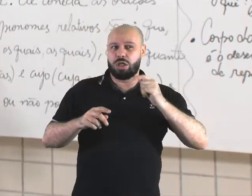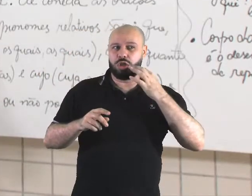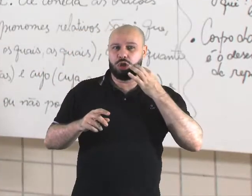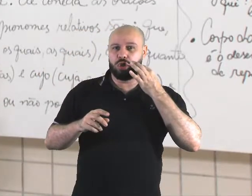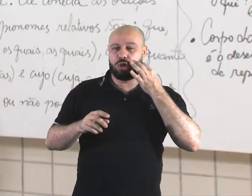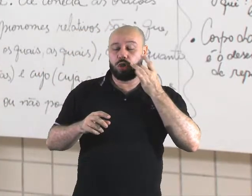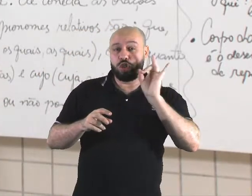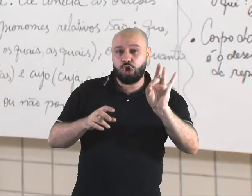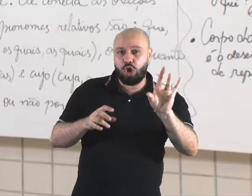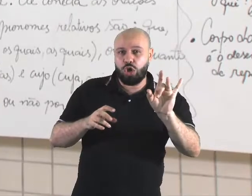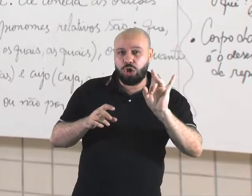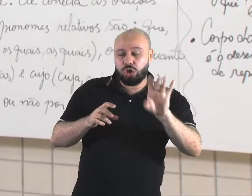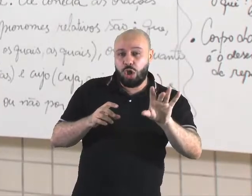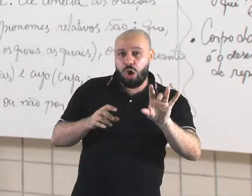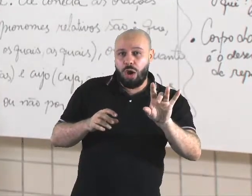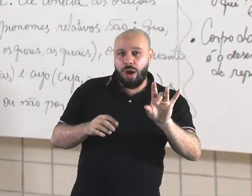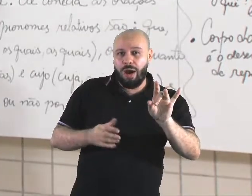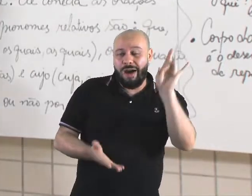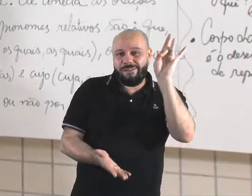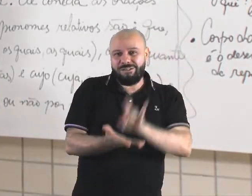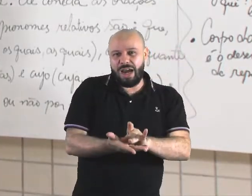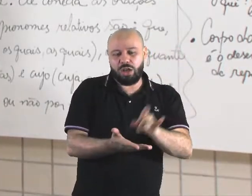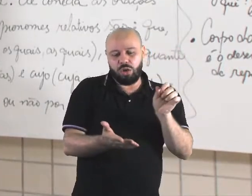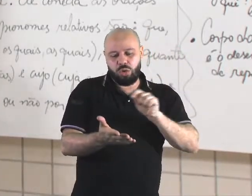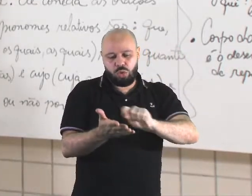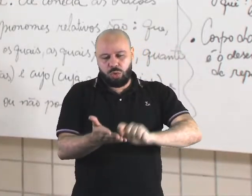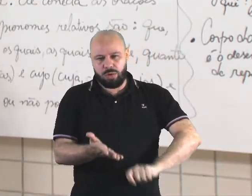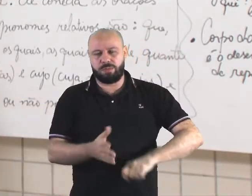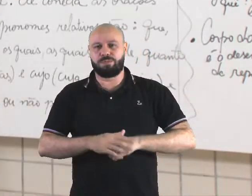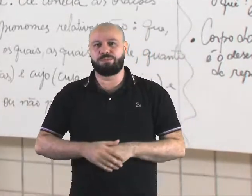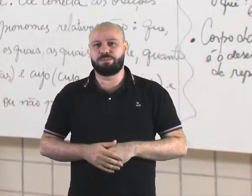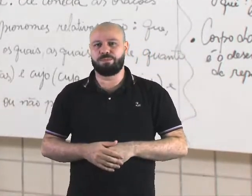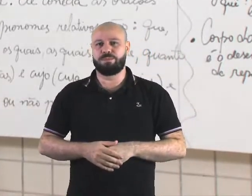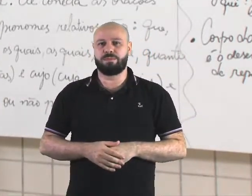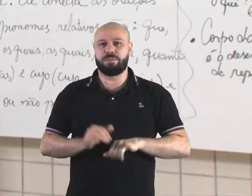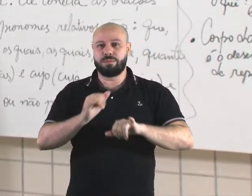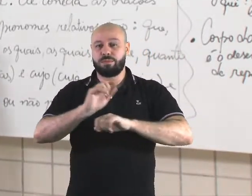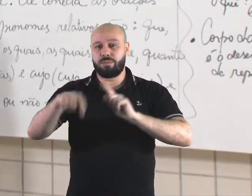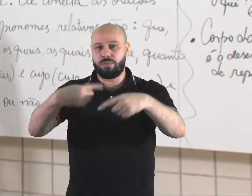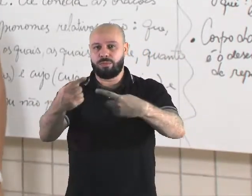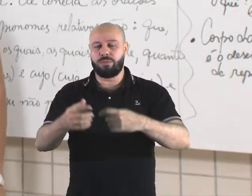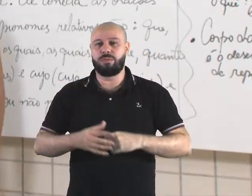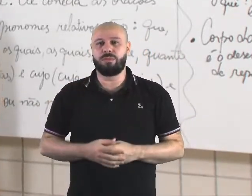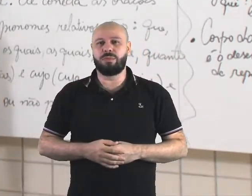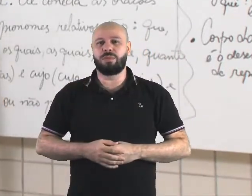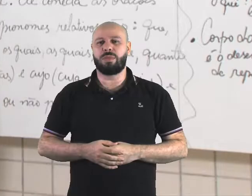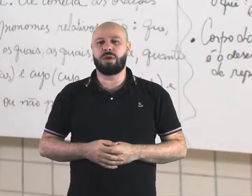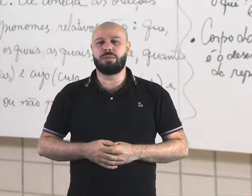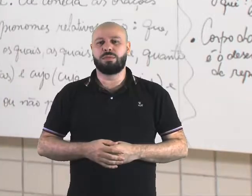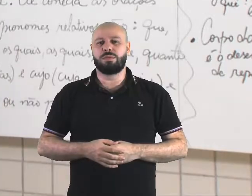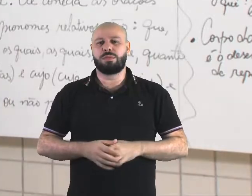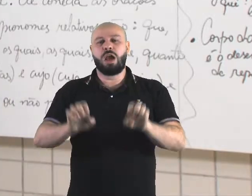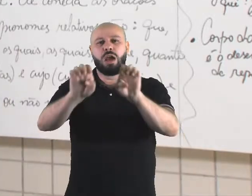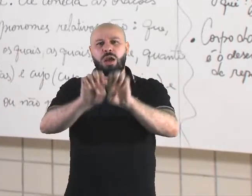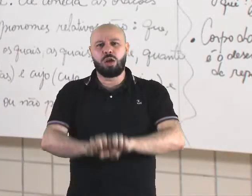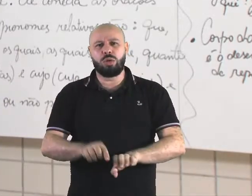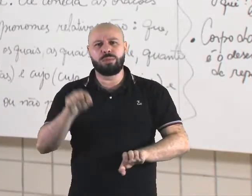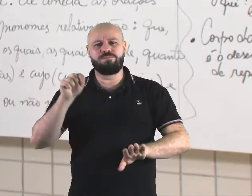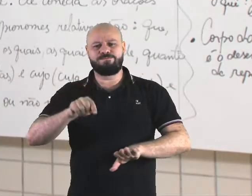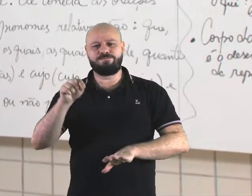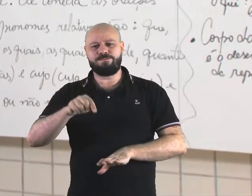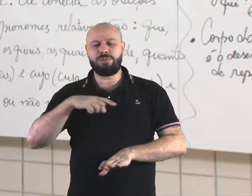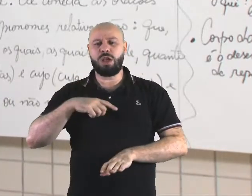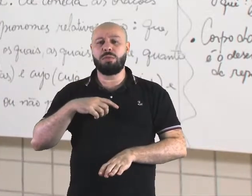fato para o leitor, para quem está assistindo, né? Próximo. Então, a estrutura